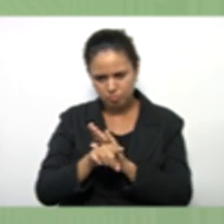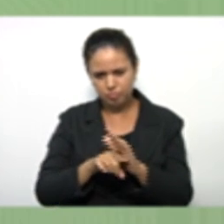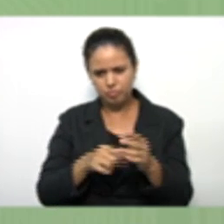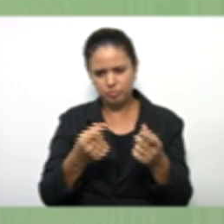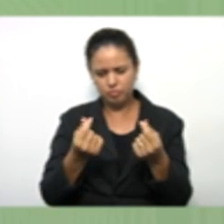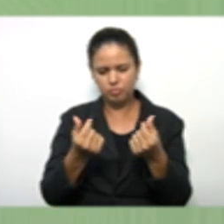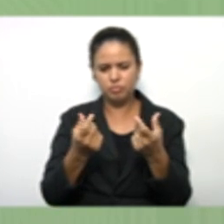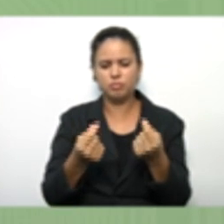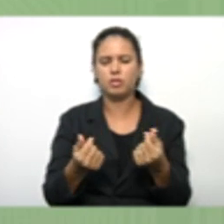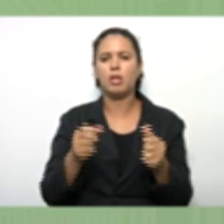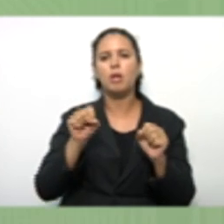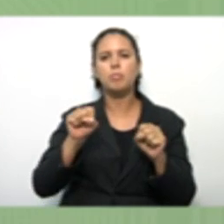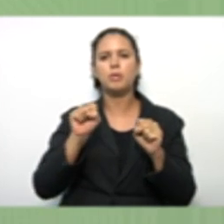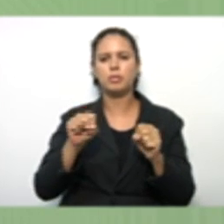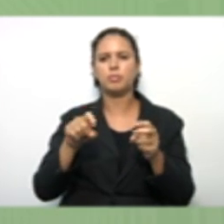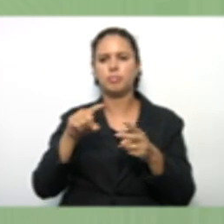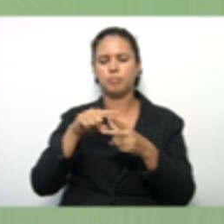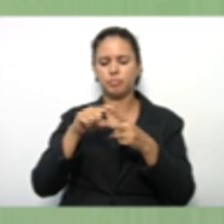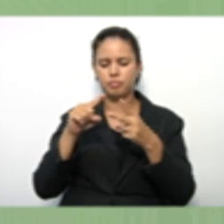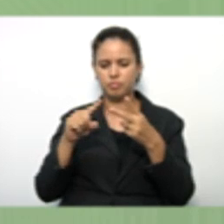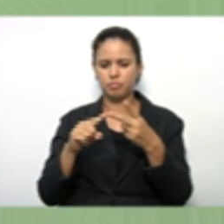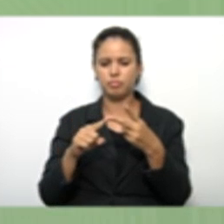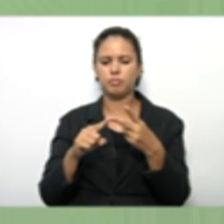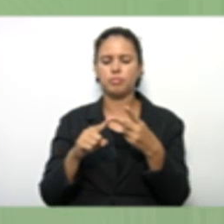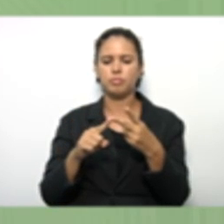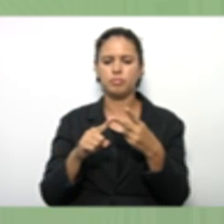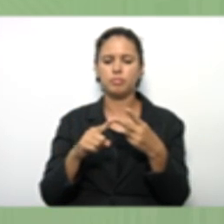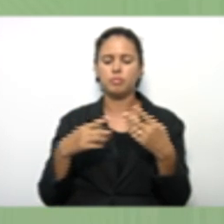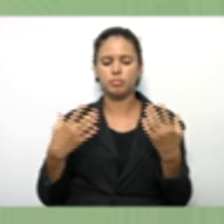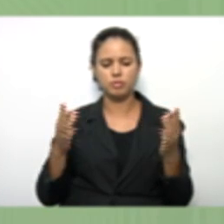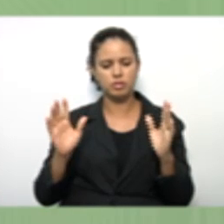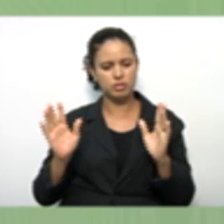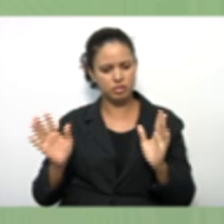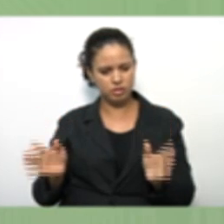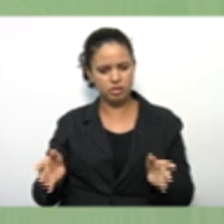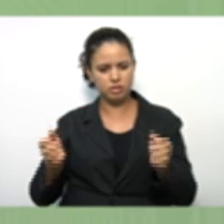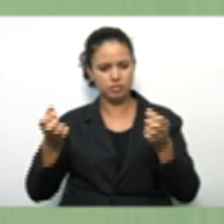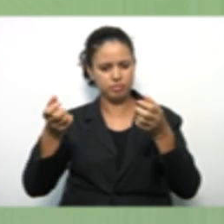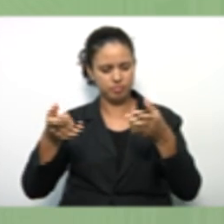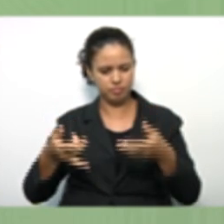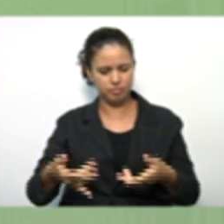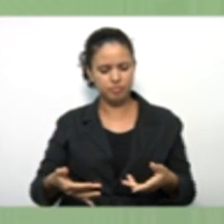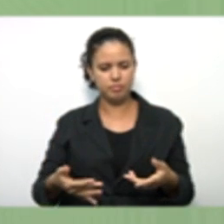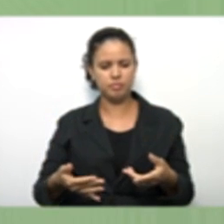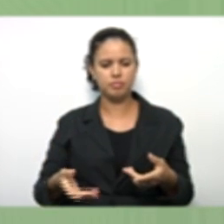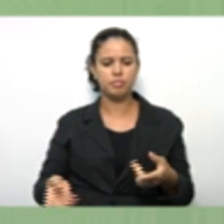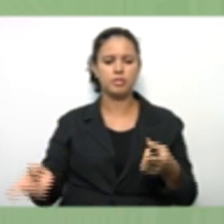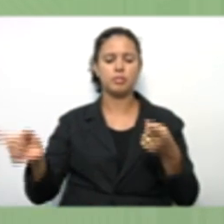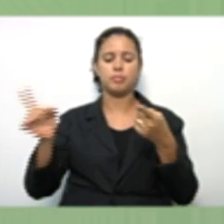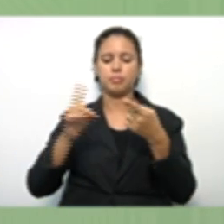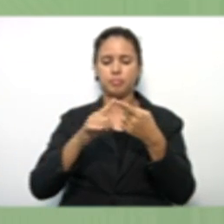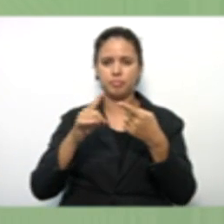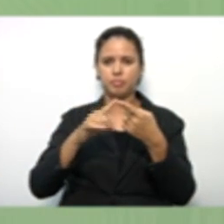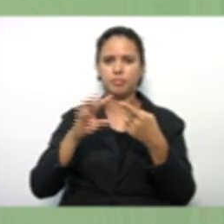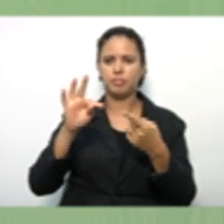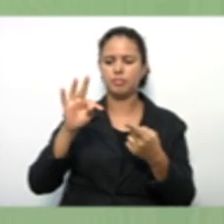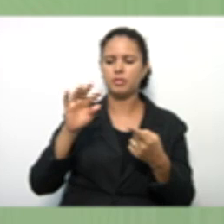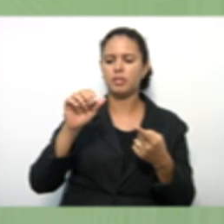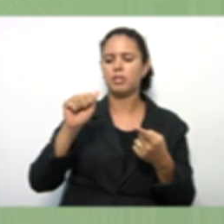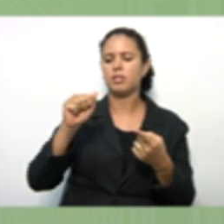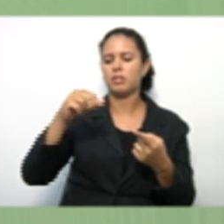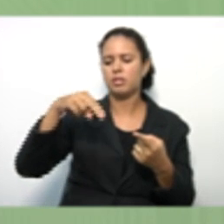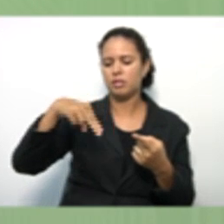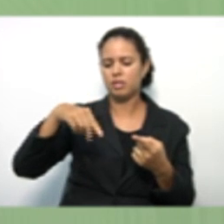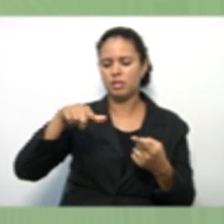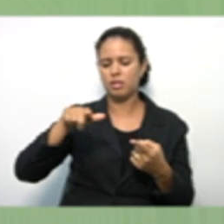espécies. Então, nós já falamos, nós demonstramos várias vezes os tipos de bens. Aí nós temos os bens tangíveis. O que seriam os